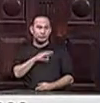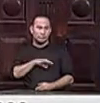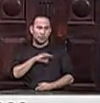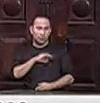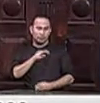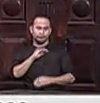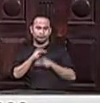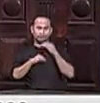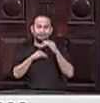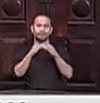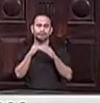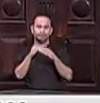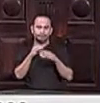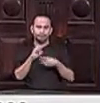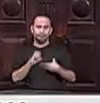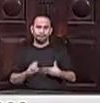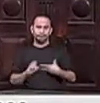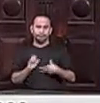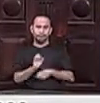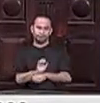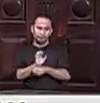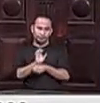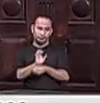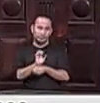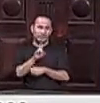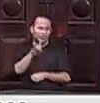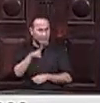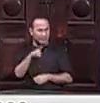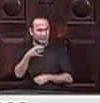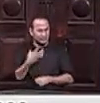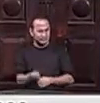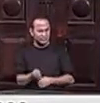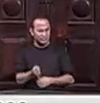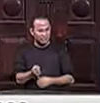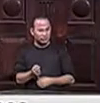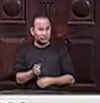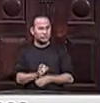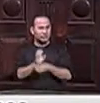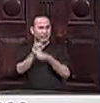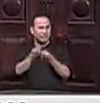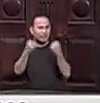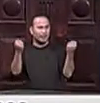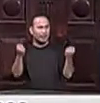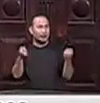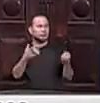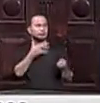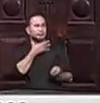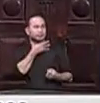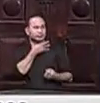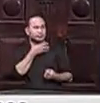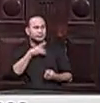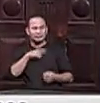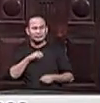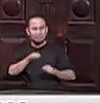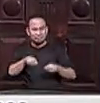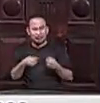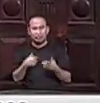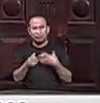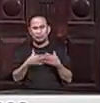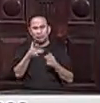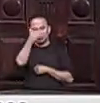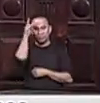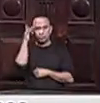Poder Executivo Estadual. É razoável um Estado que está quebrado, está falido, garantir para quem quer que